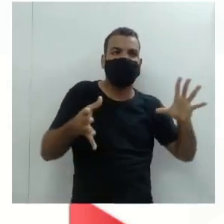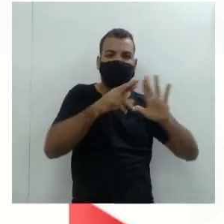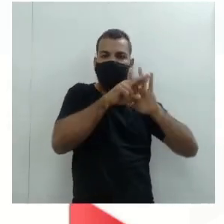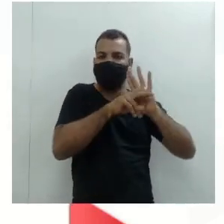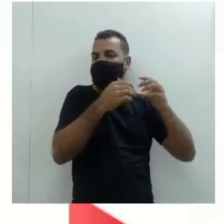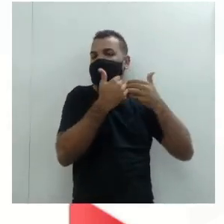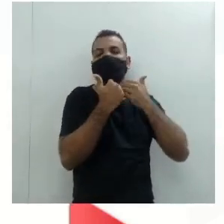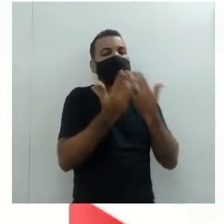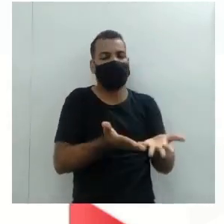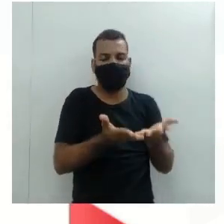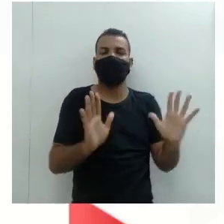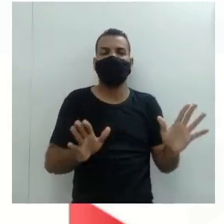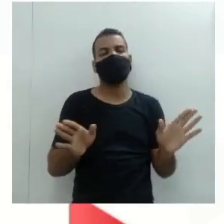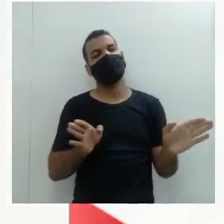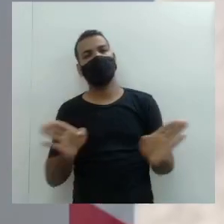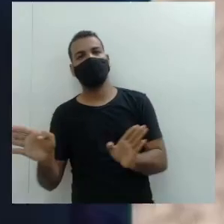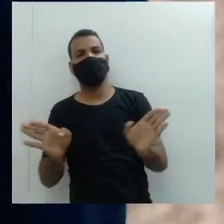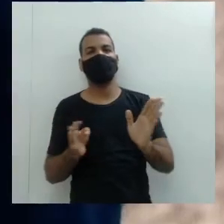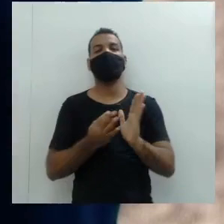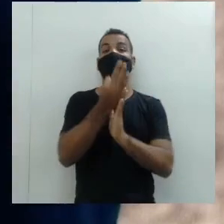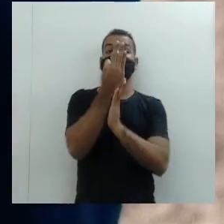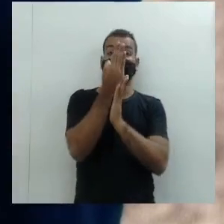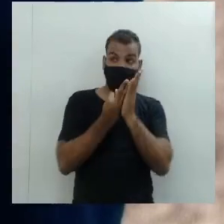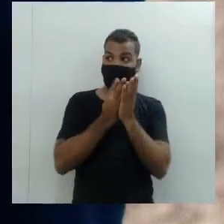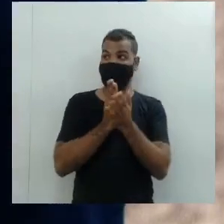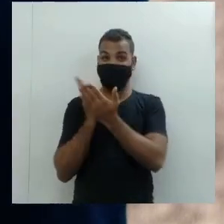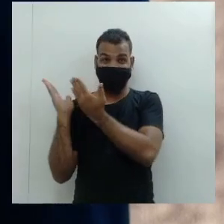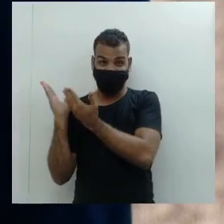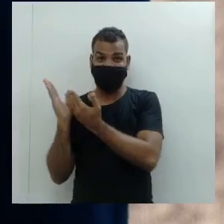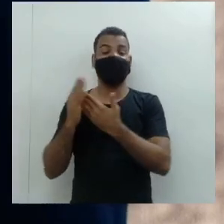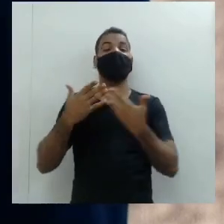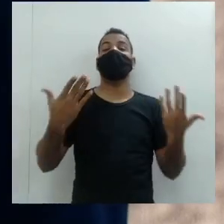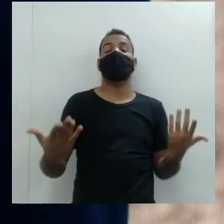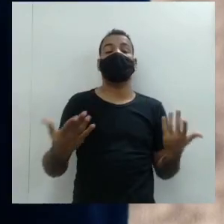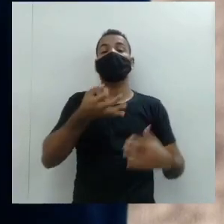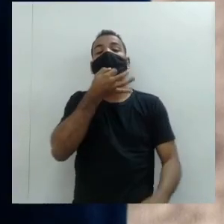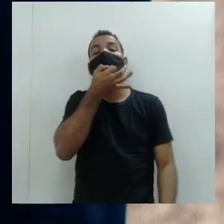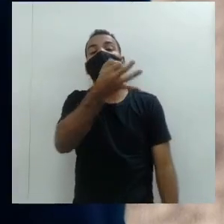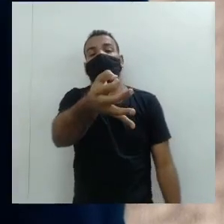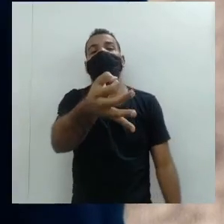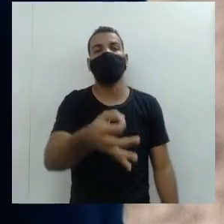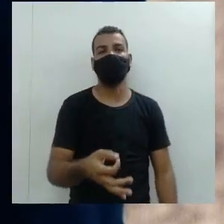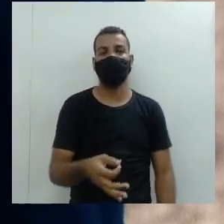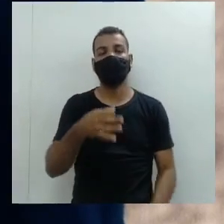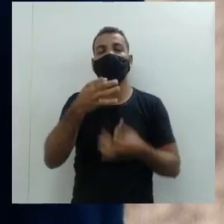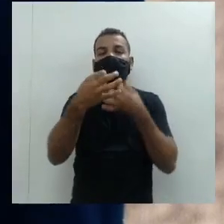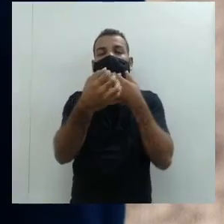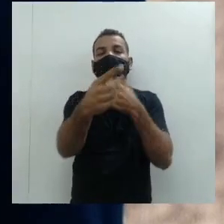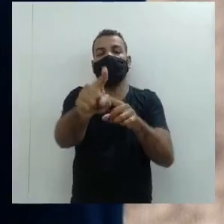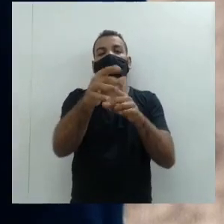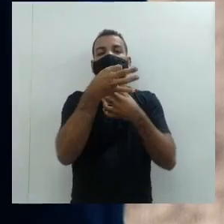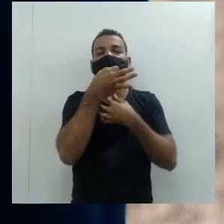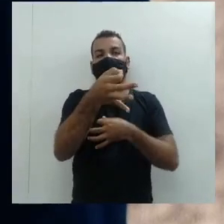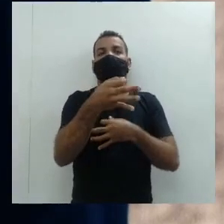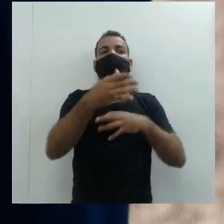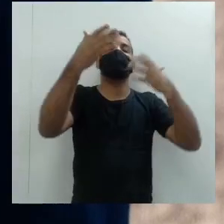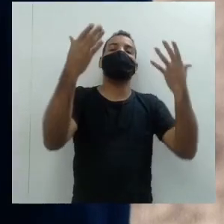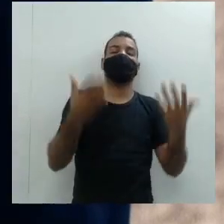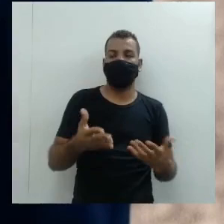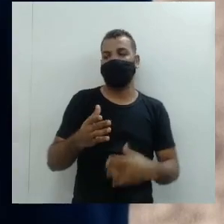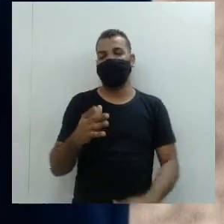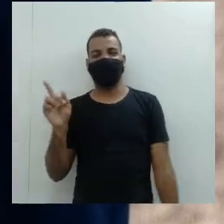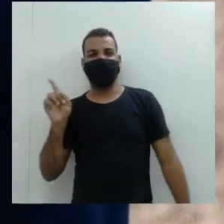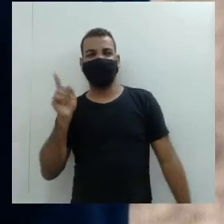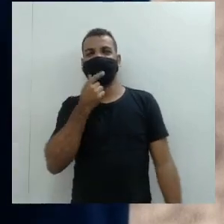flutuante. Esse texto, né, é um exemplo de quê? De uma crítica que foi construída por Álvaro